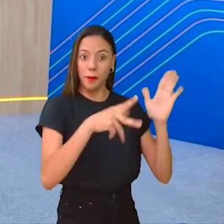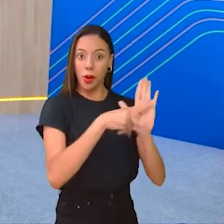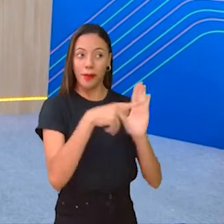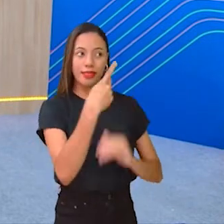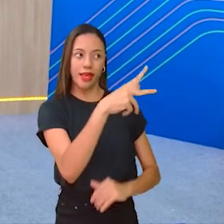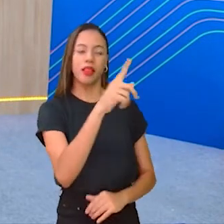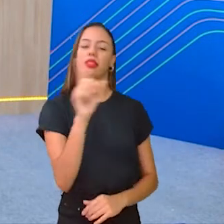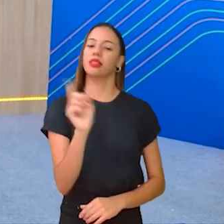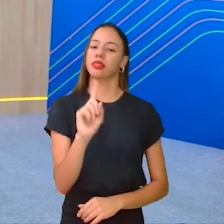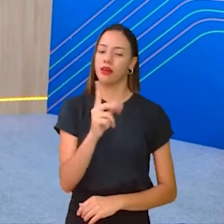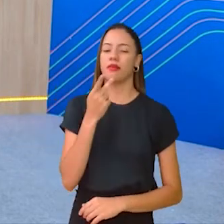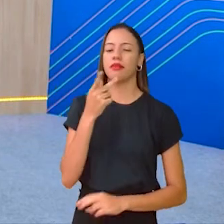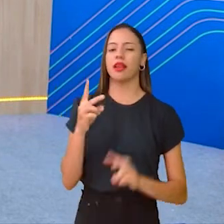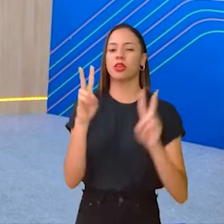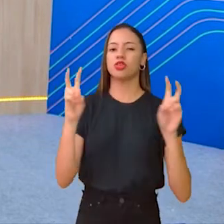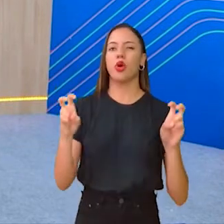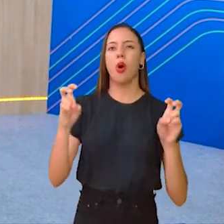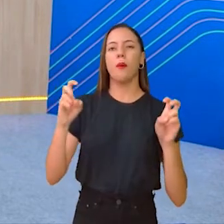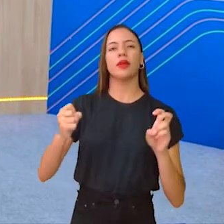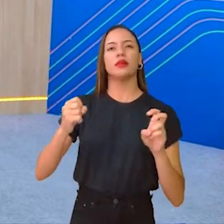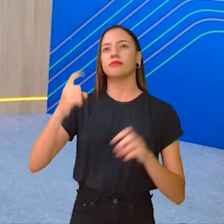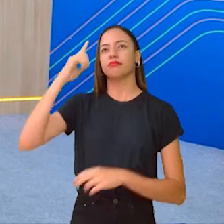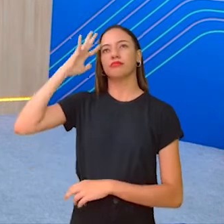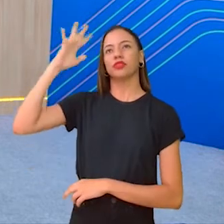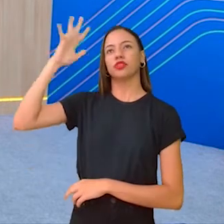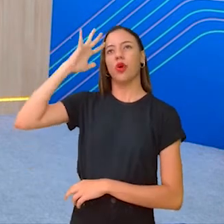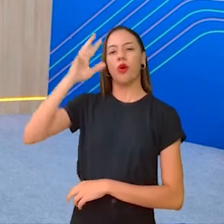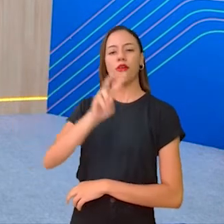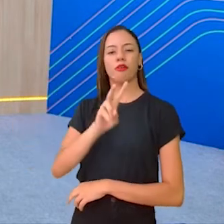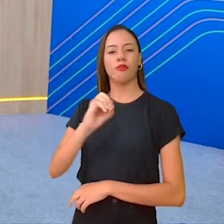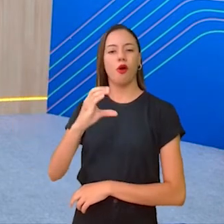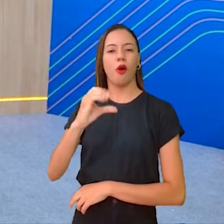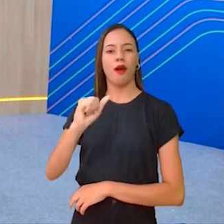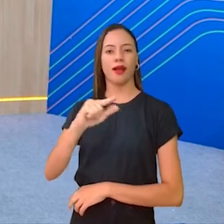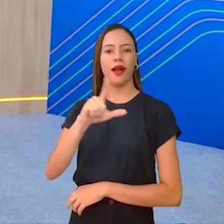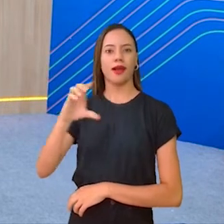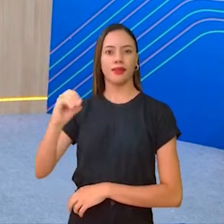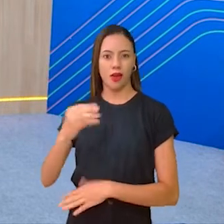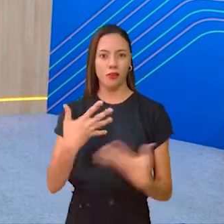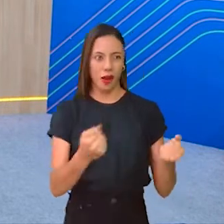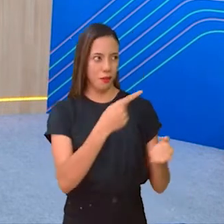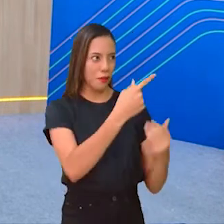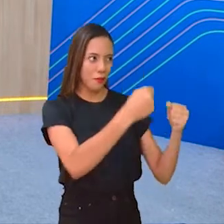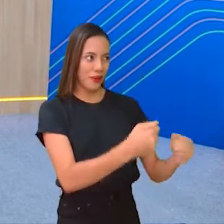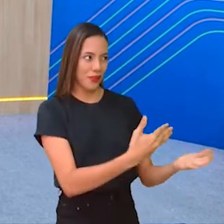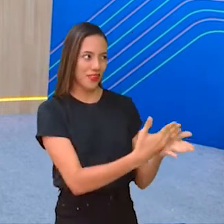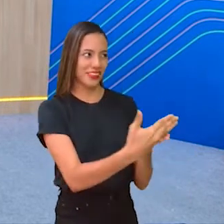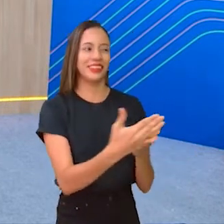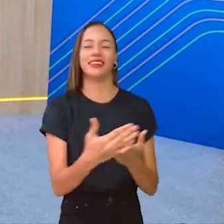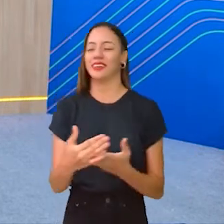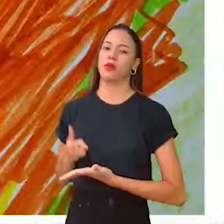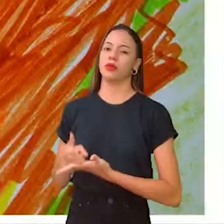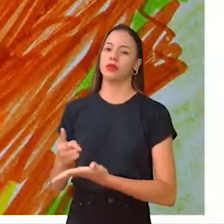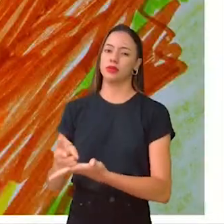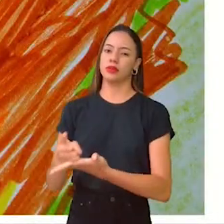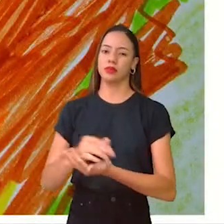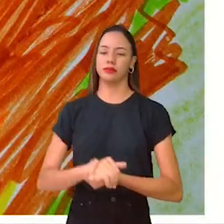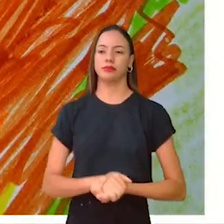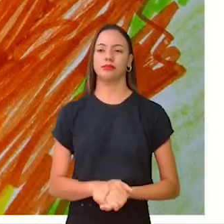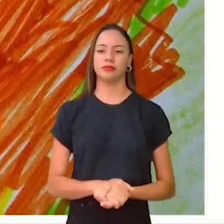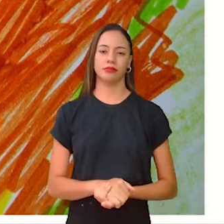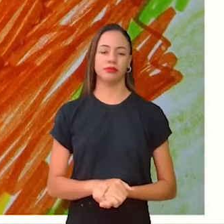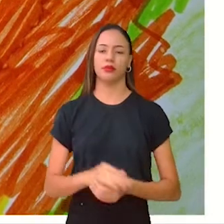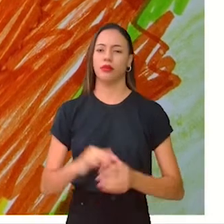falando, né, a respeito de sonhos, de vocação. Vamos escutar? Vamos, agora você coloca. Agora pode. Vamos embora. Vamos lá. De